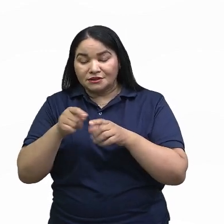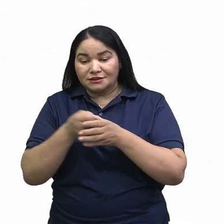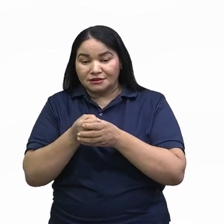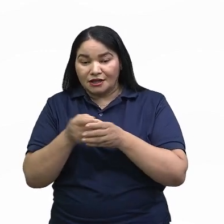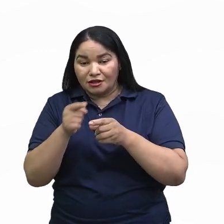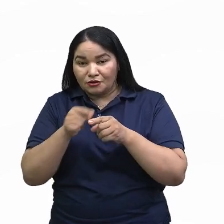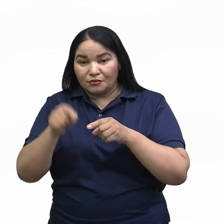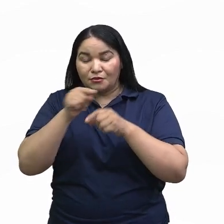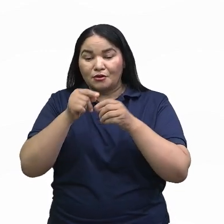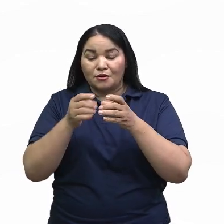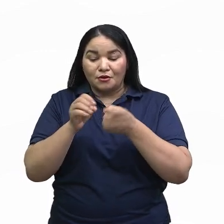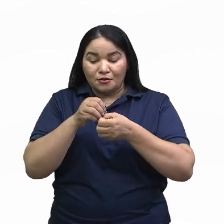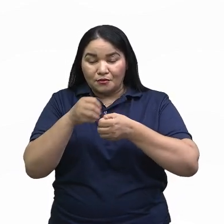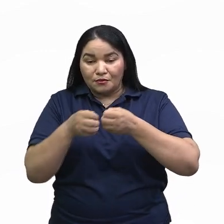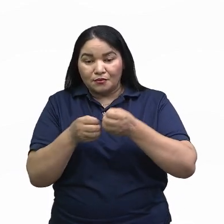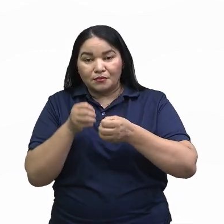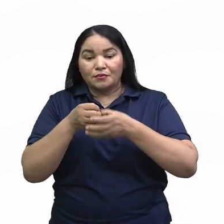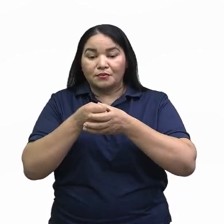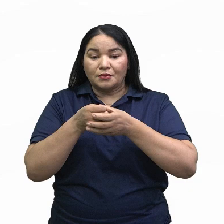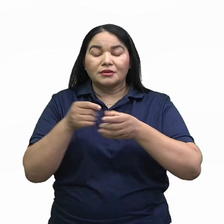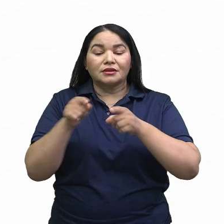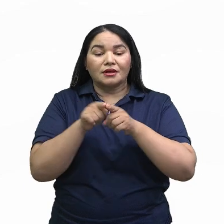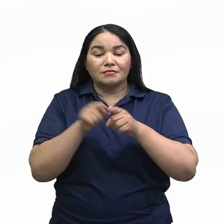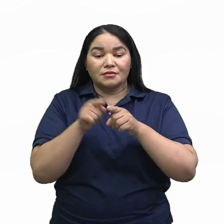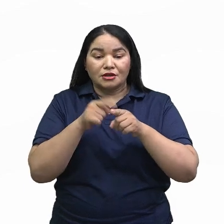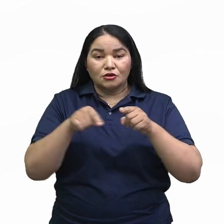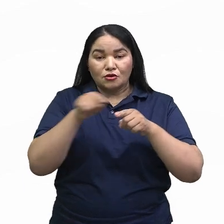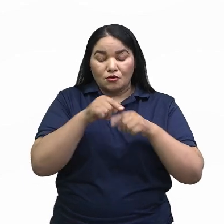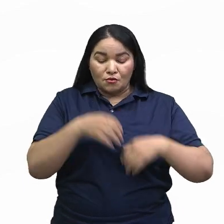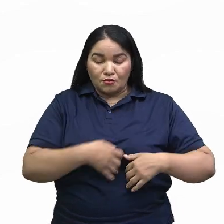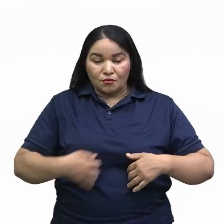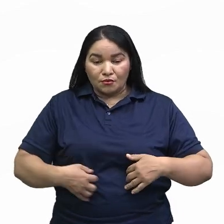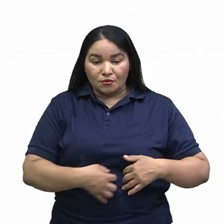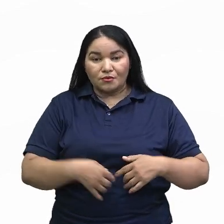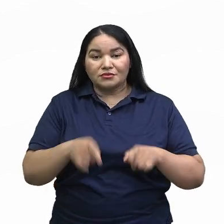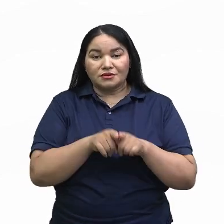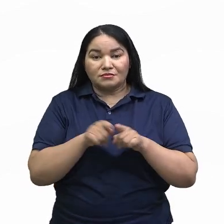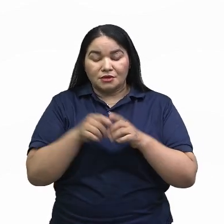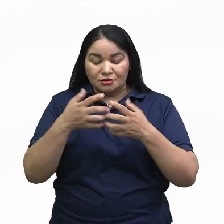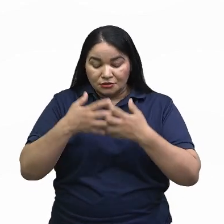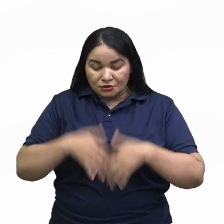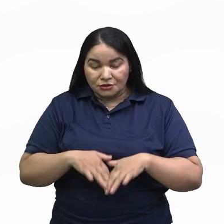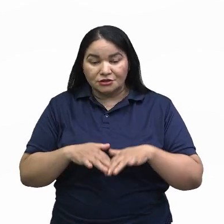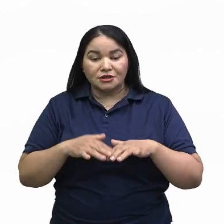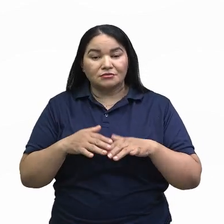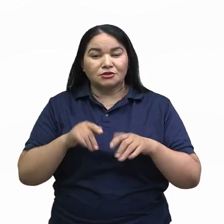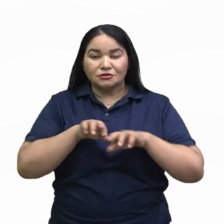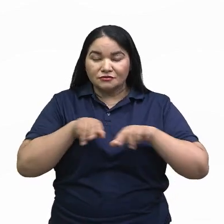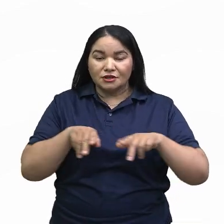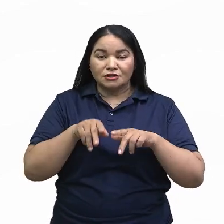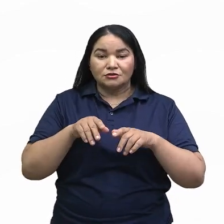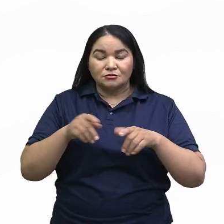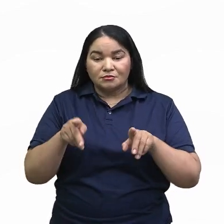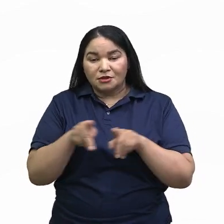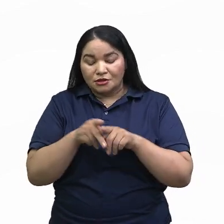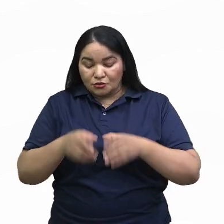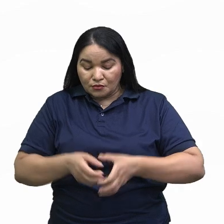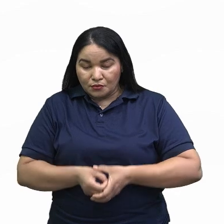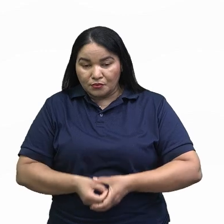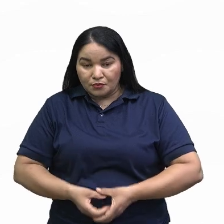tecido, órgão e sistema. E como nós sabemos, nós temos diversos sistemas, né? Temos o sistema urinário, sistema